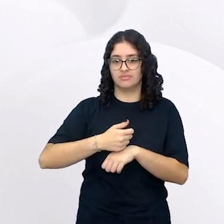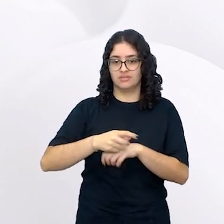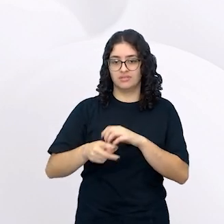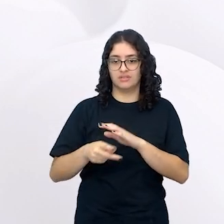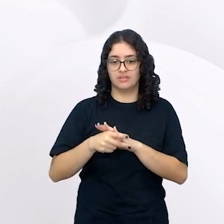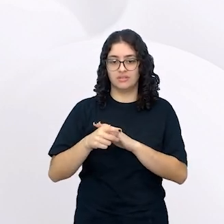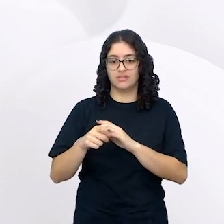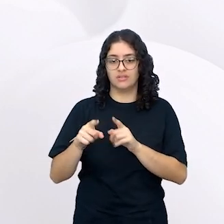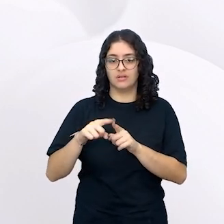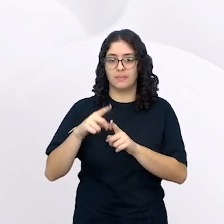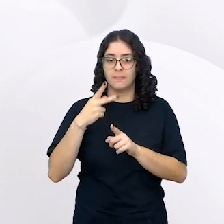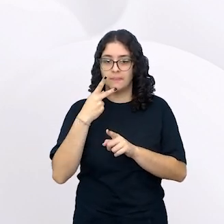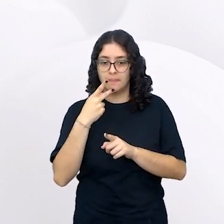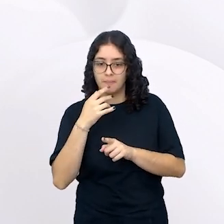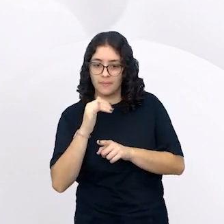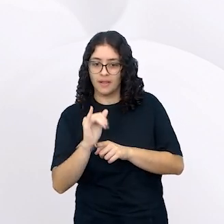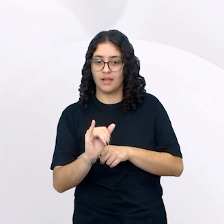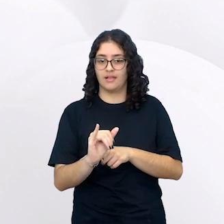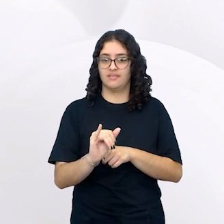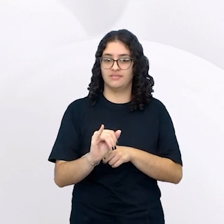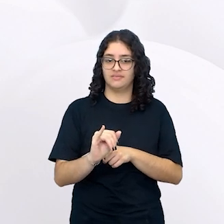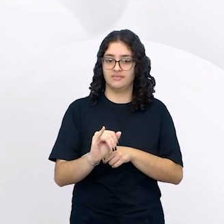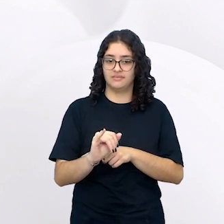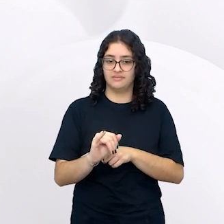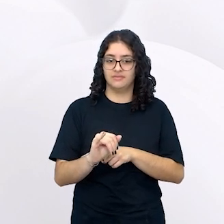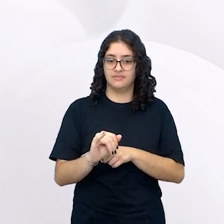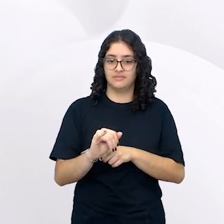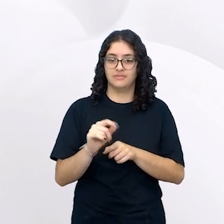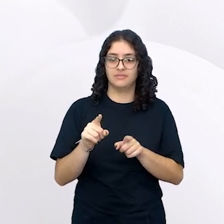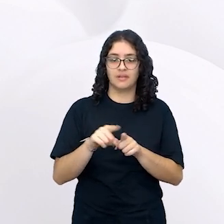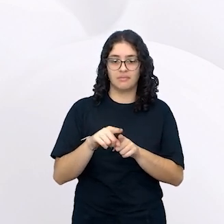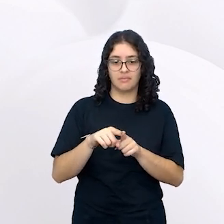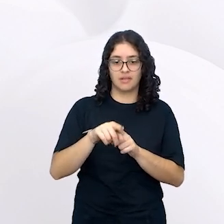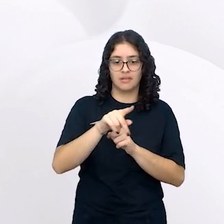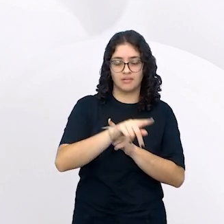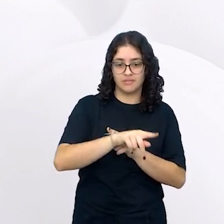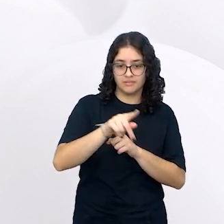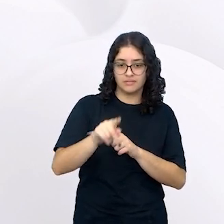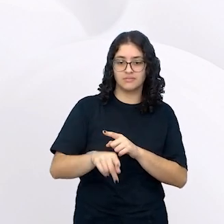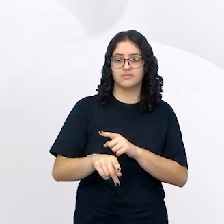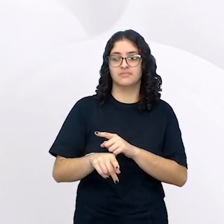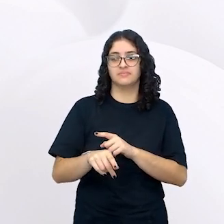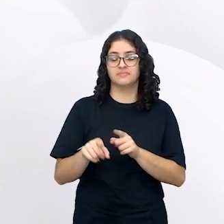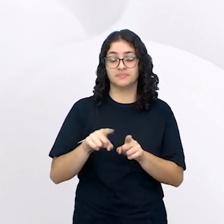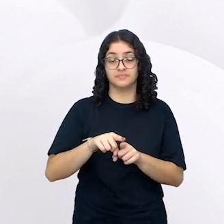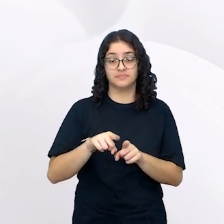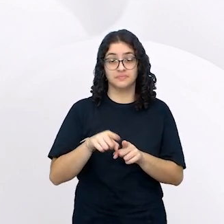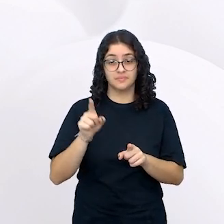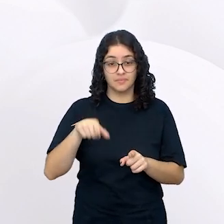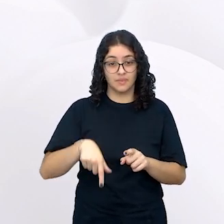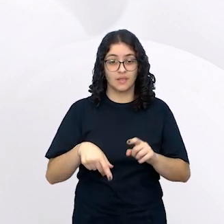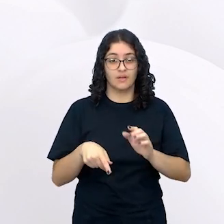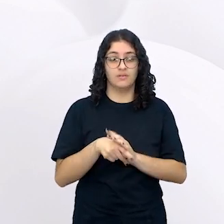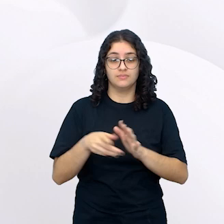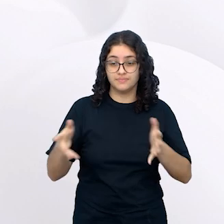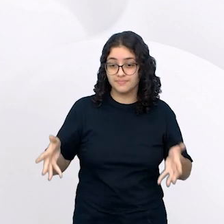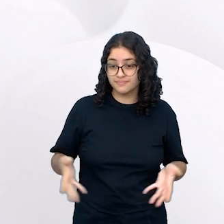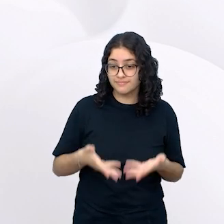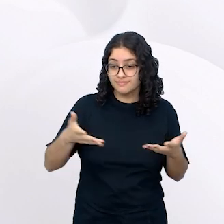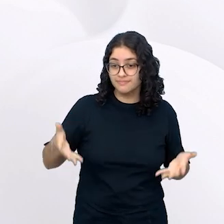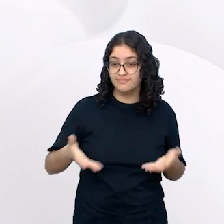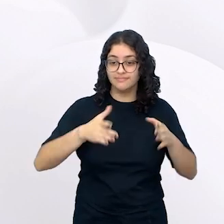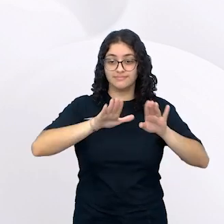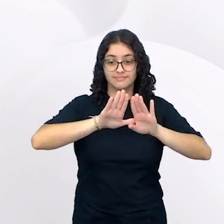pai excepcionalmente favorável e docente, né, professor ou professora que é dedicado e estimulava os